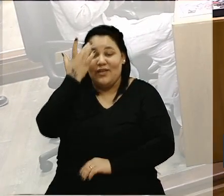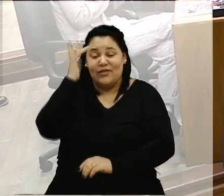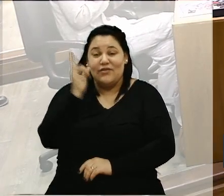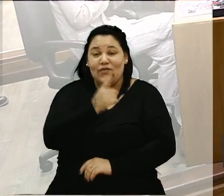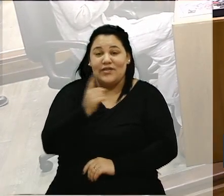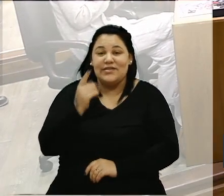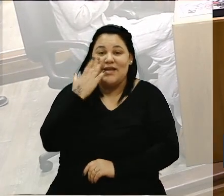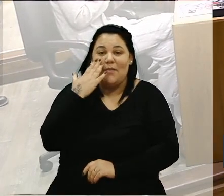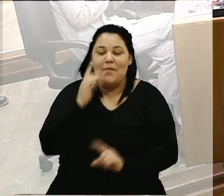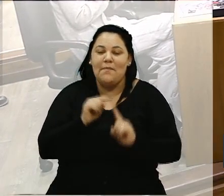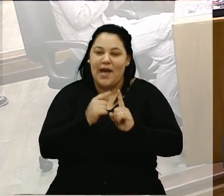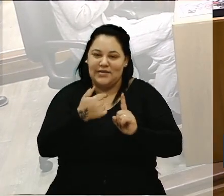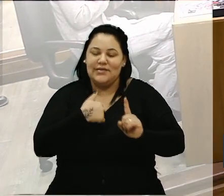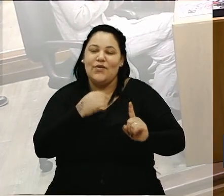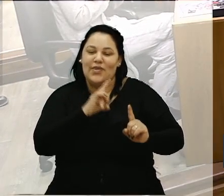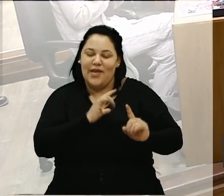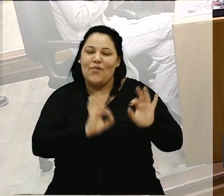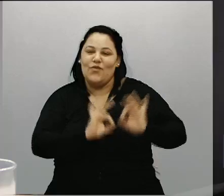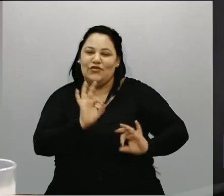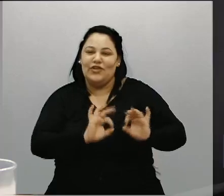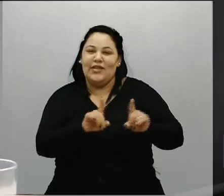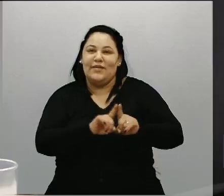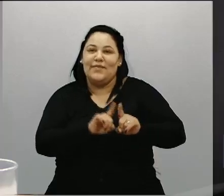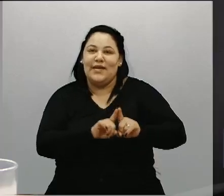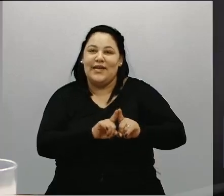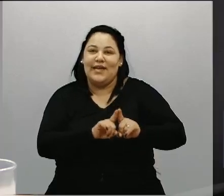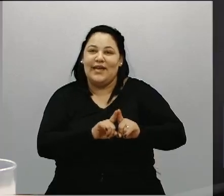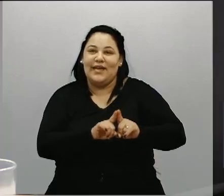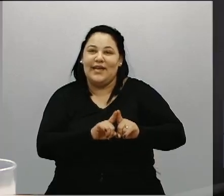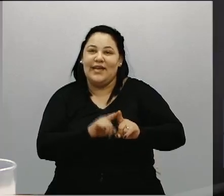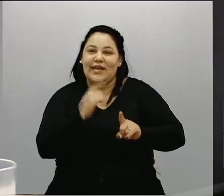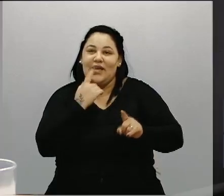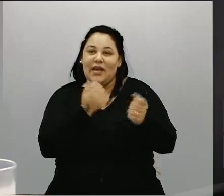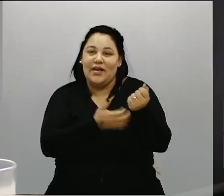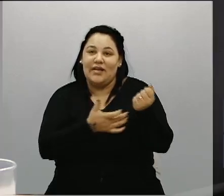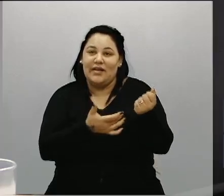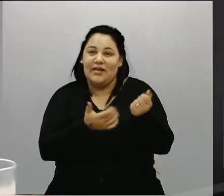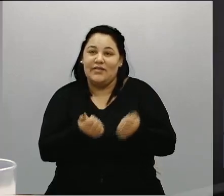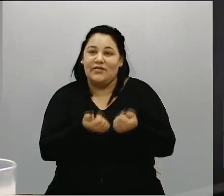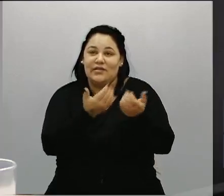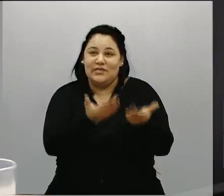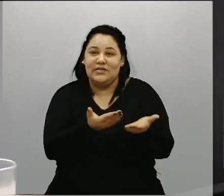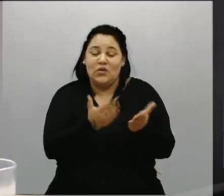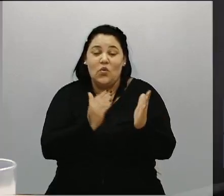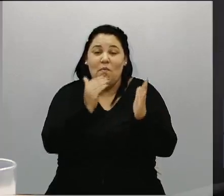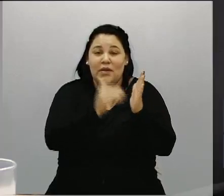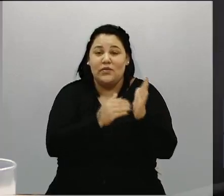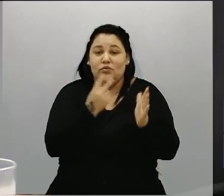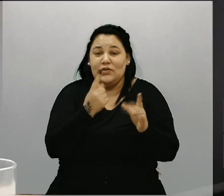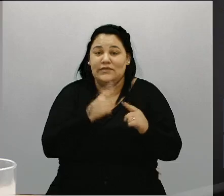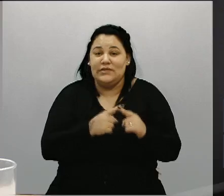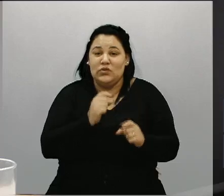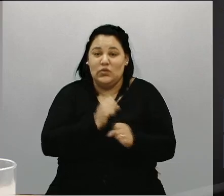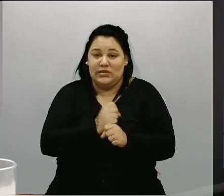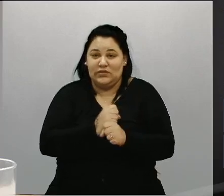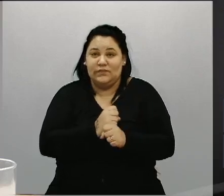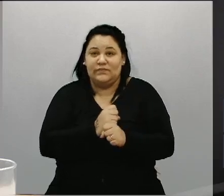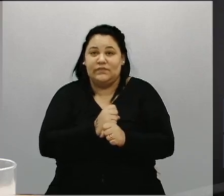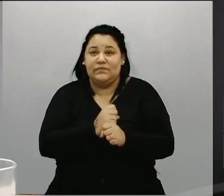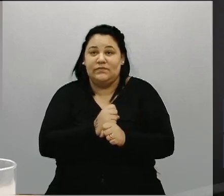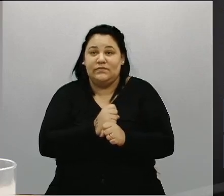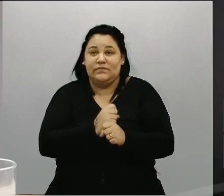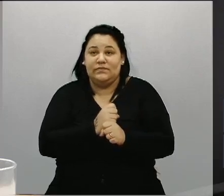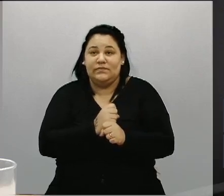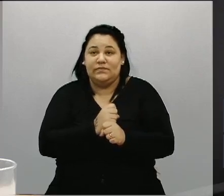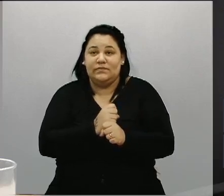eu tenho um projeto também de doador de sangue, que quem doar sangue mais que no mínimo 2 vezes por ano, quando